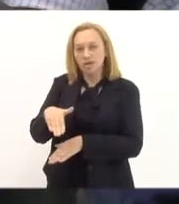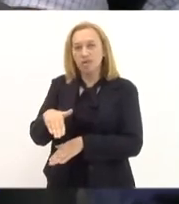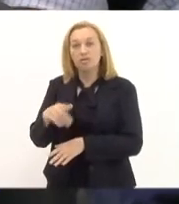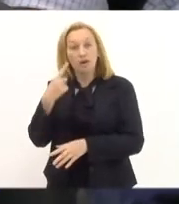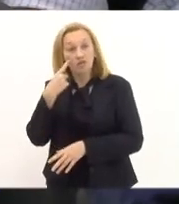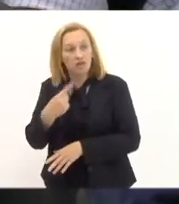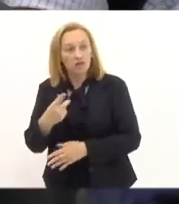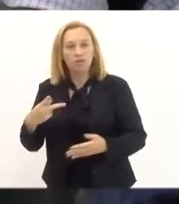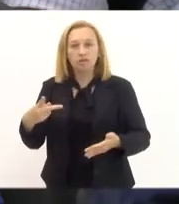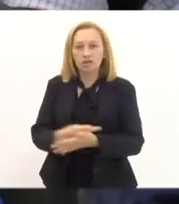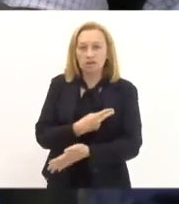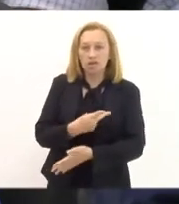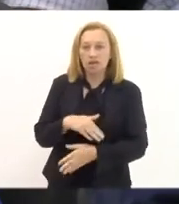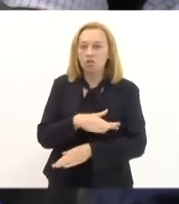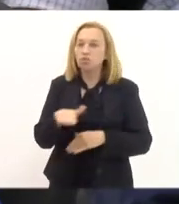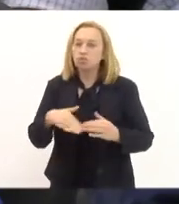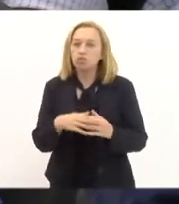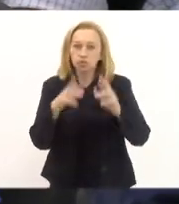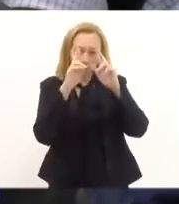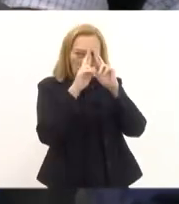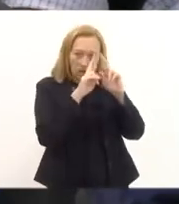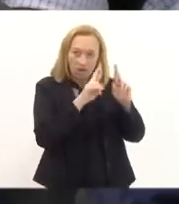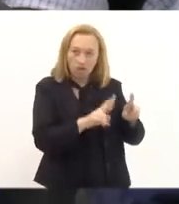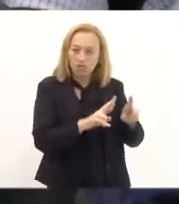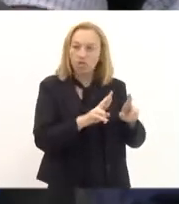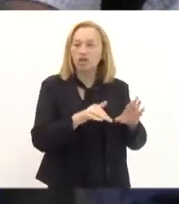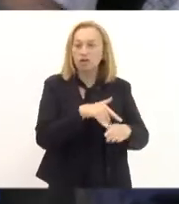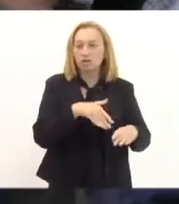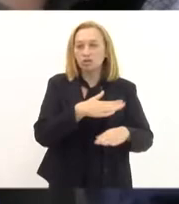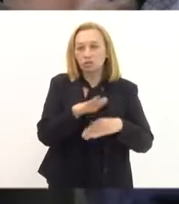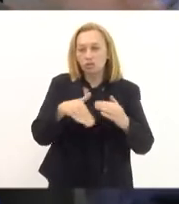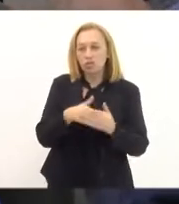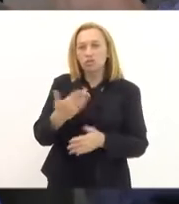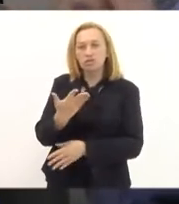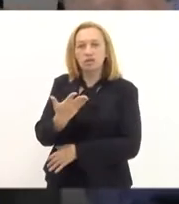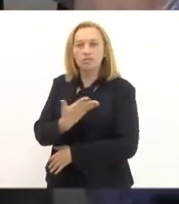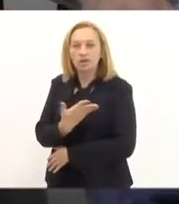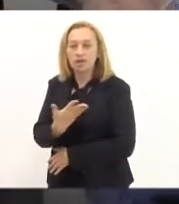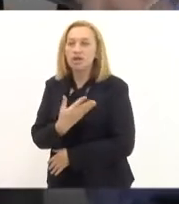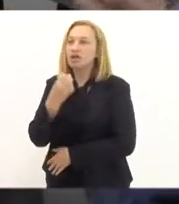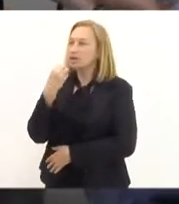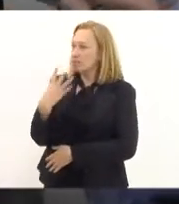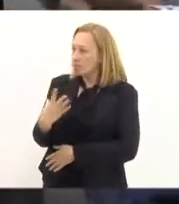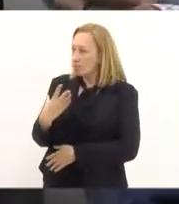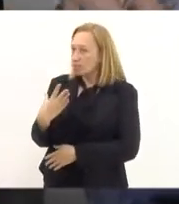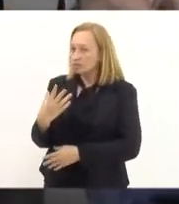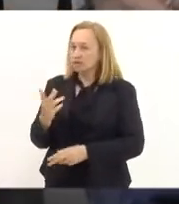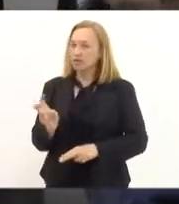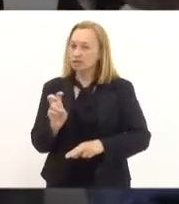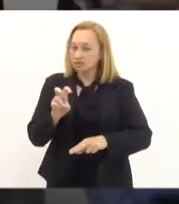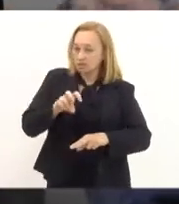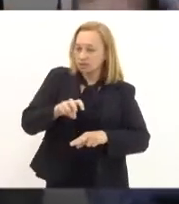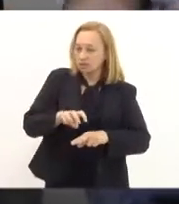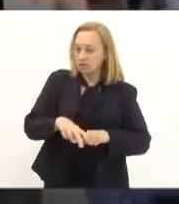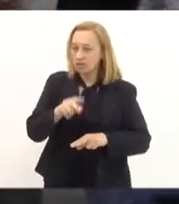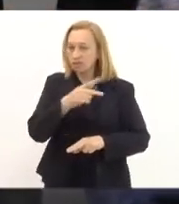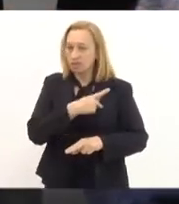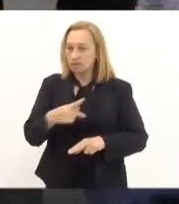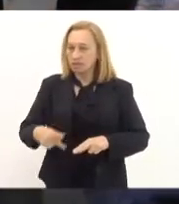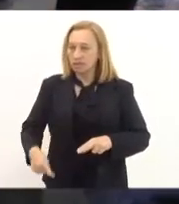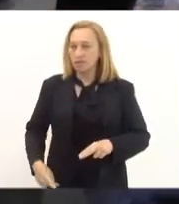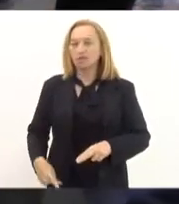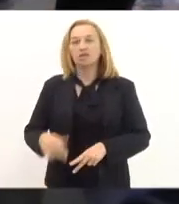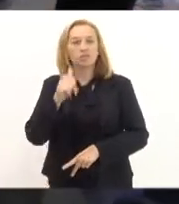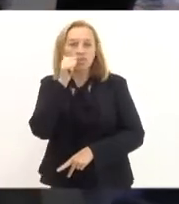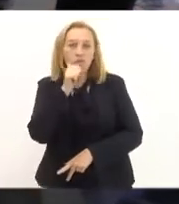concretizada e com todo respeito aos nossos companheiros que bom que é já está sendo presidida por uma mulher acho